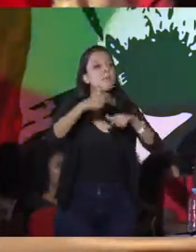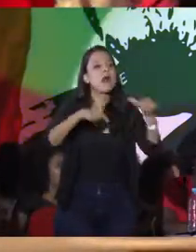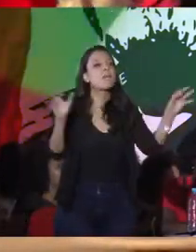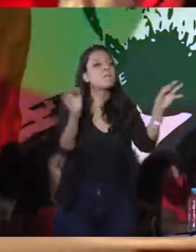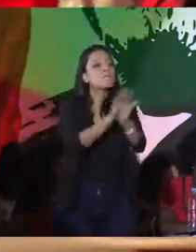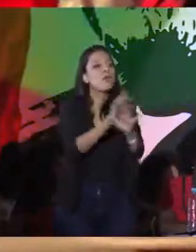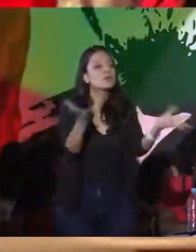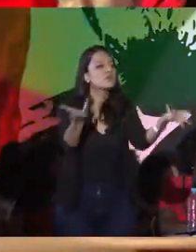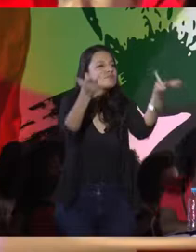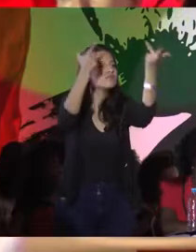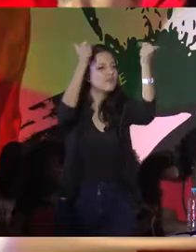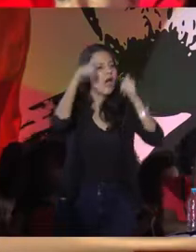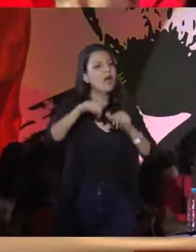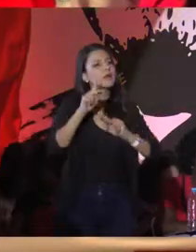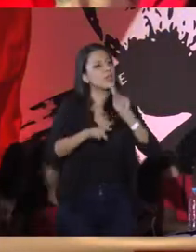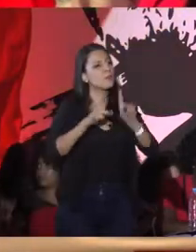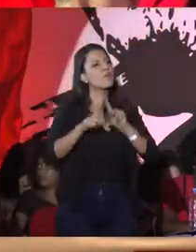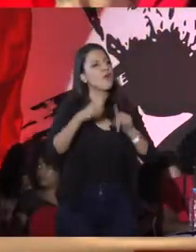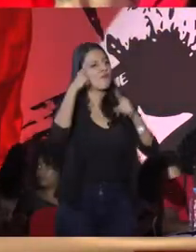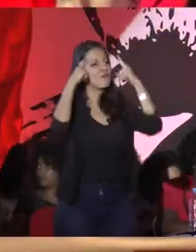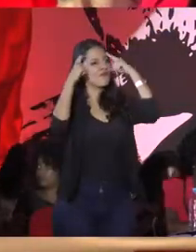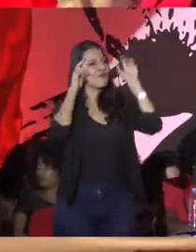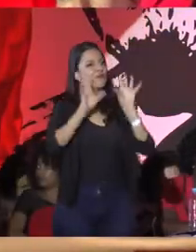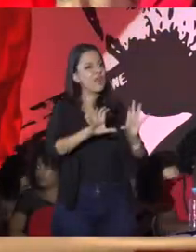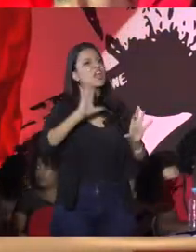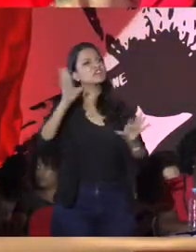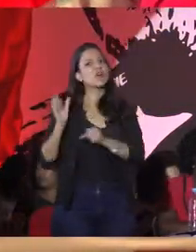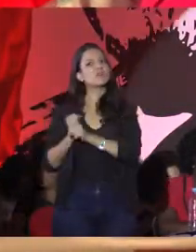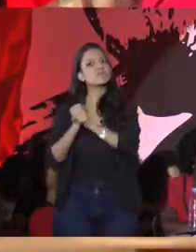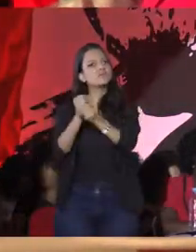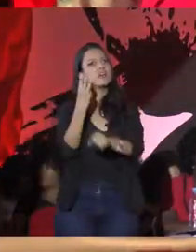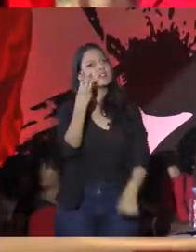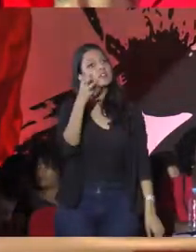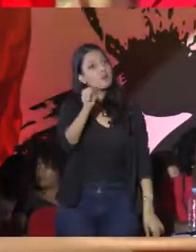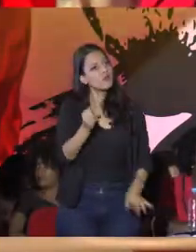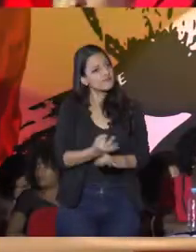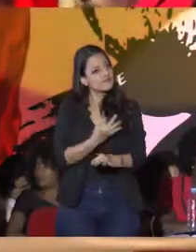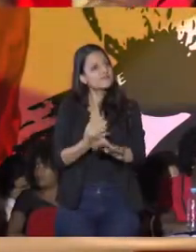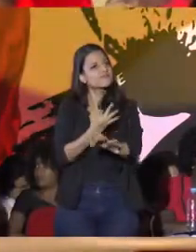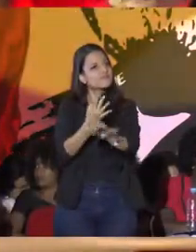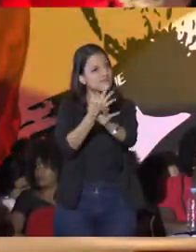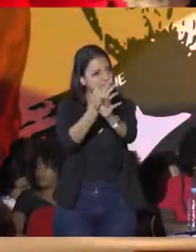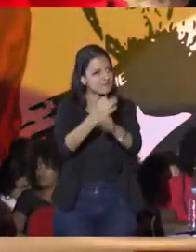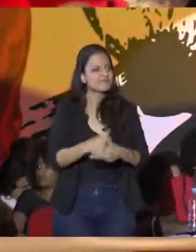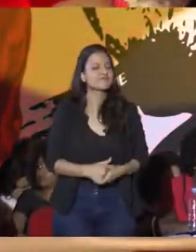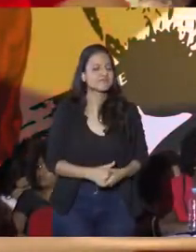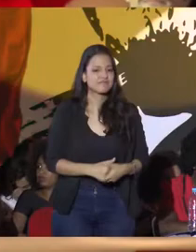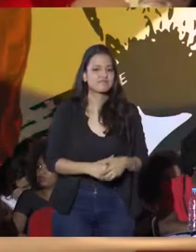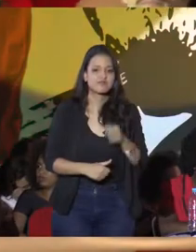brasileiro já criou e sustenta por 38 anos da história do Brasil.